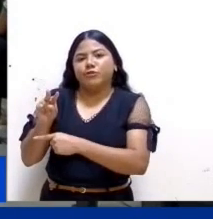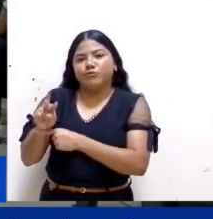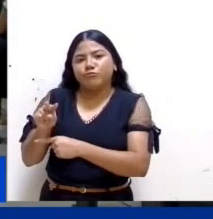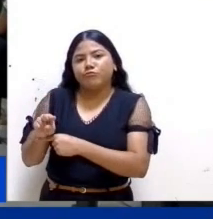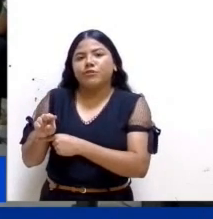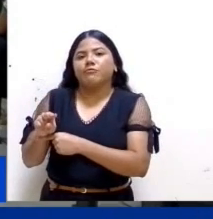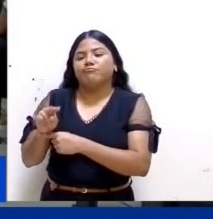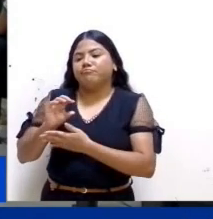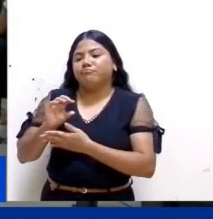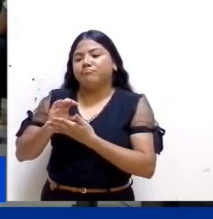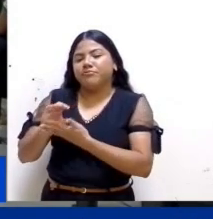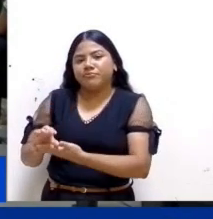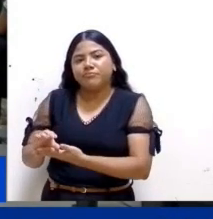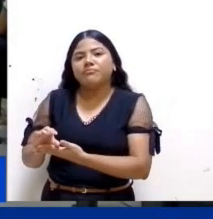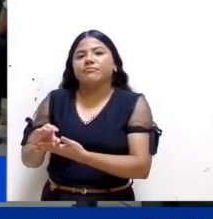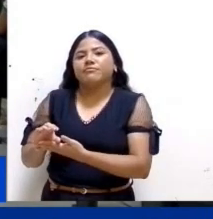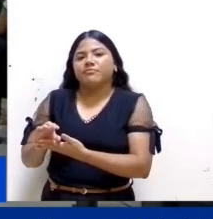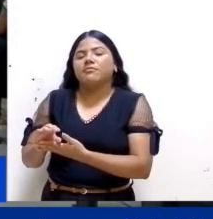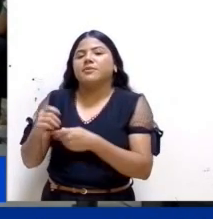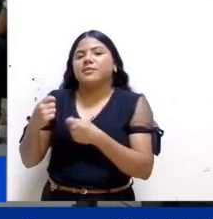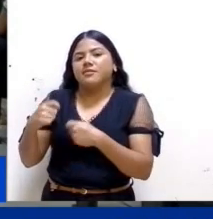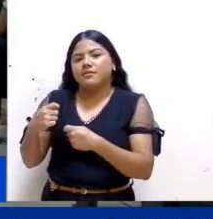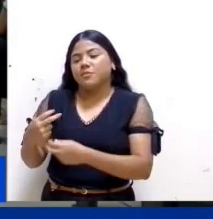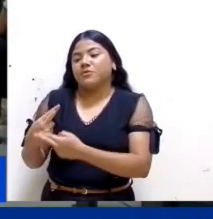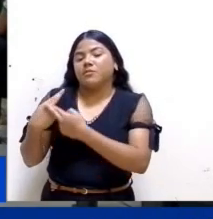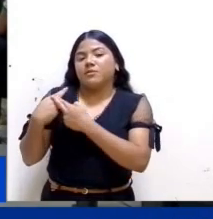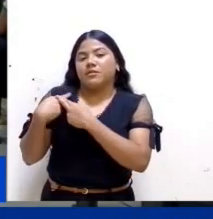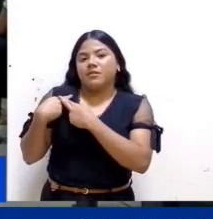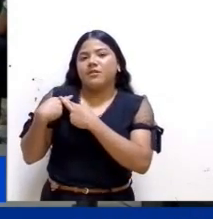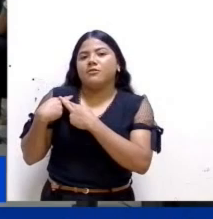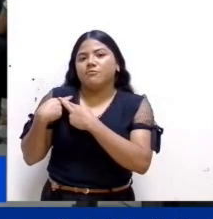Compete a quem? Ao casal.